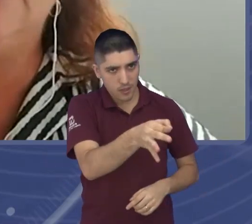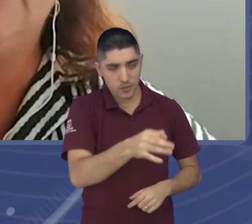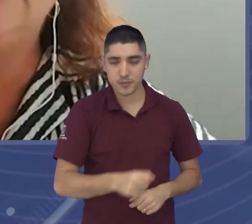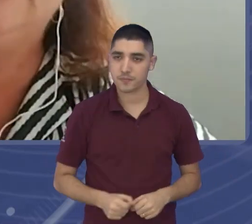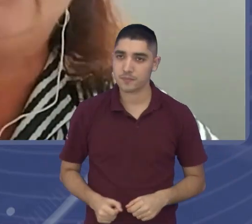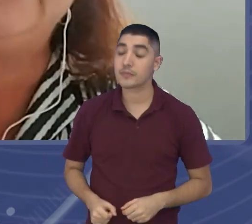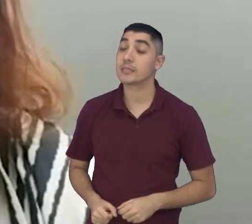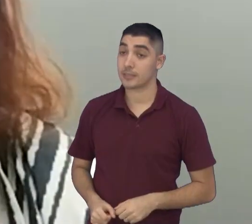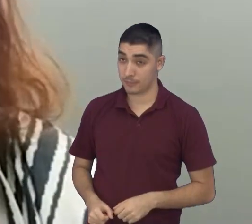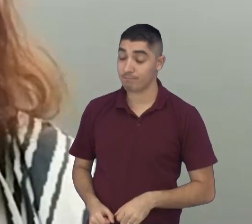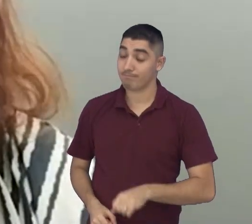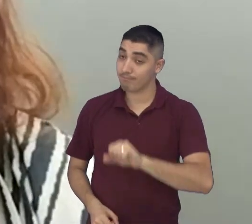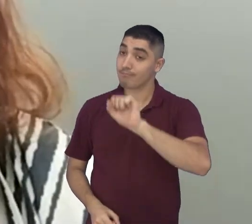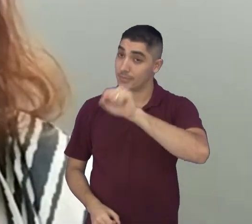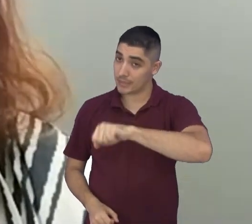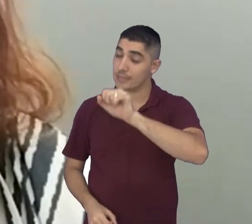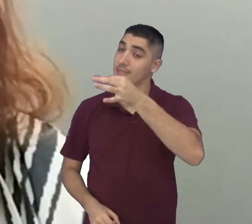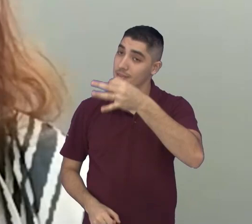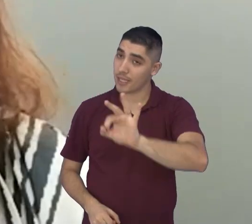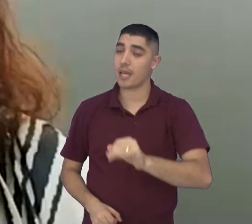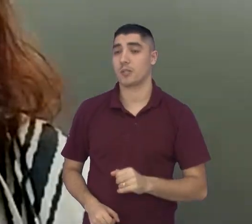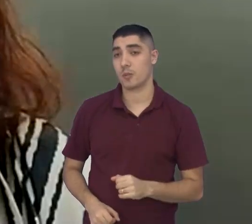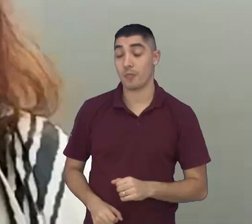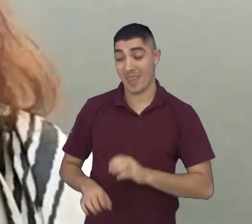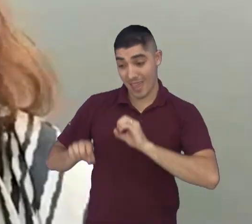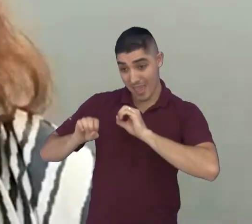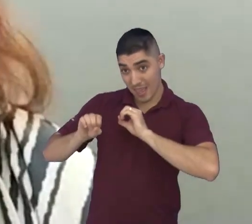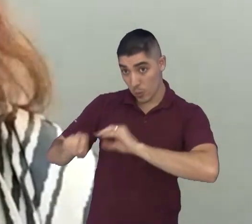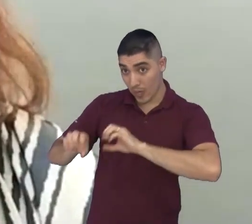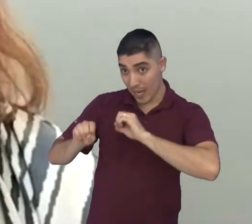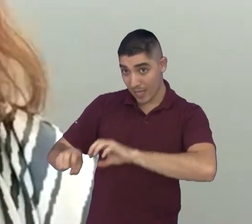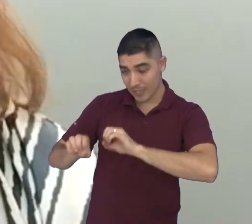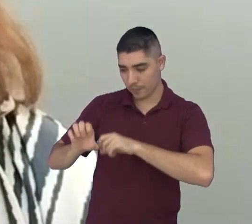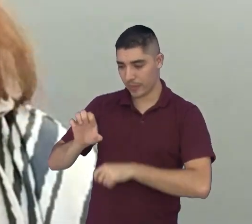Sim, a educação ela é o ponto